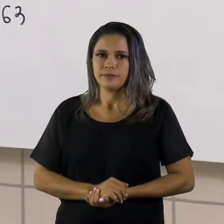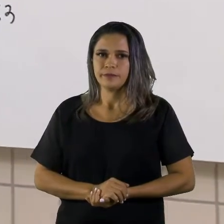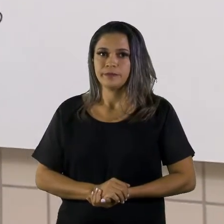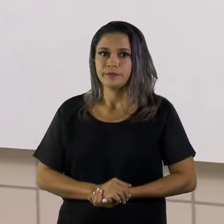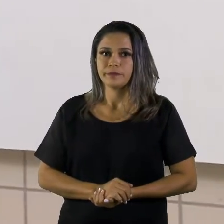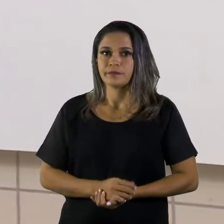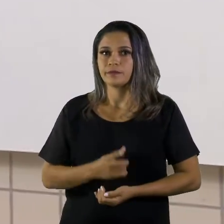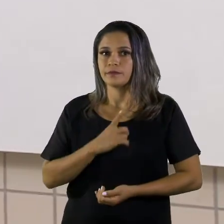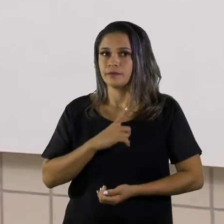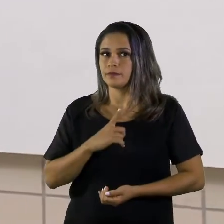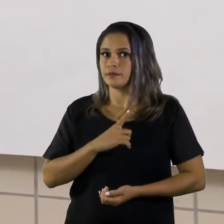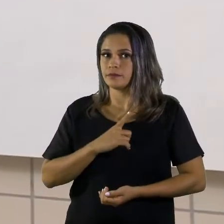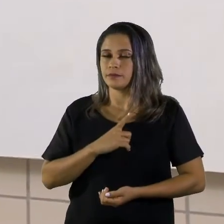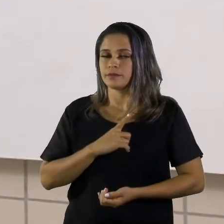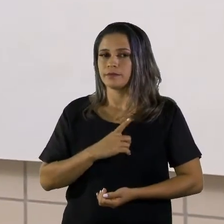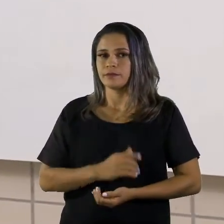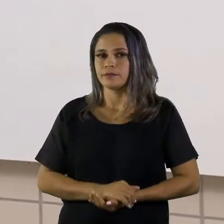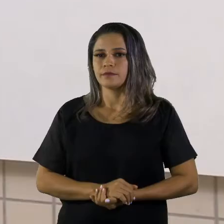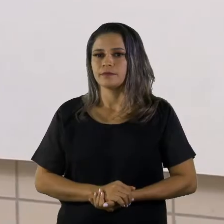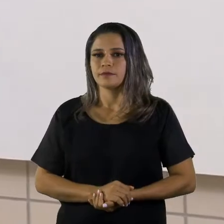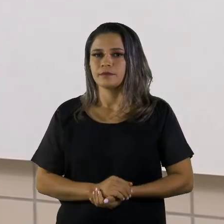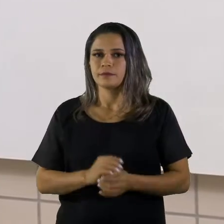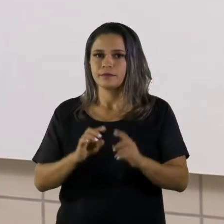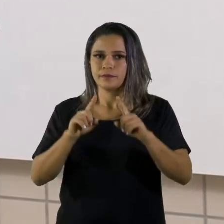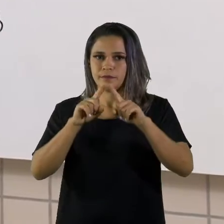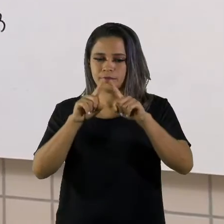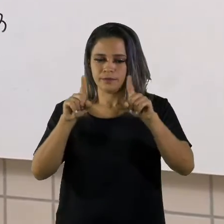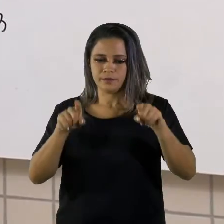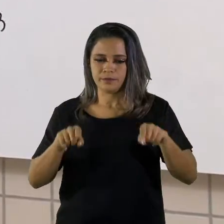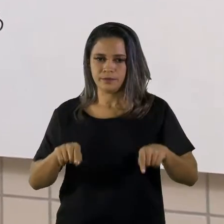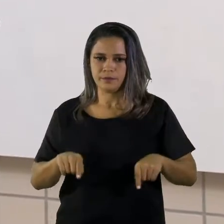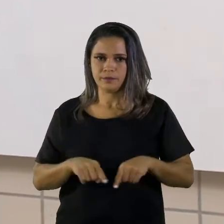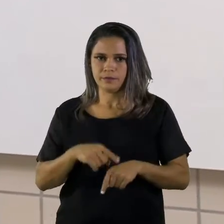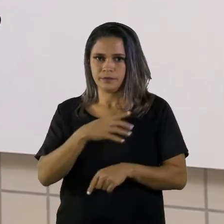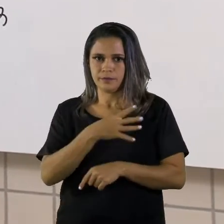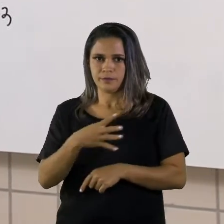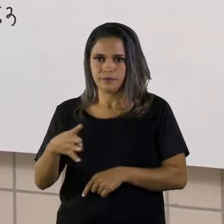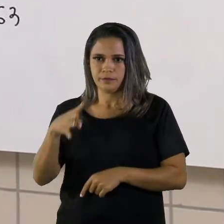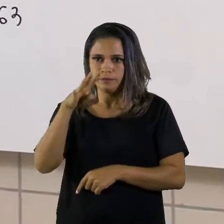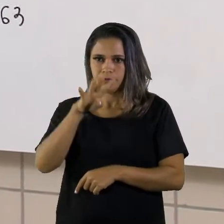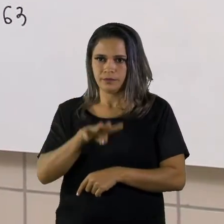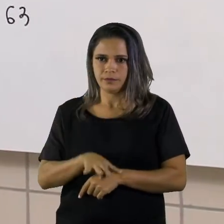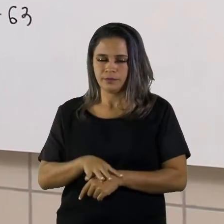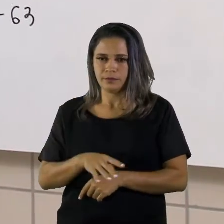Eu tenho aqui uma tabela, né, e ela já está